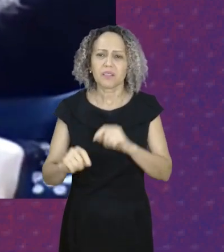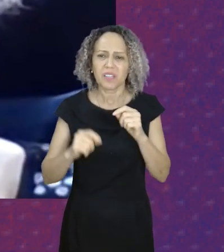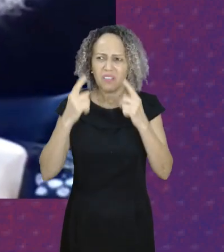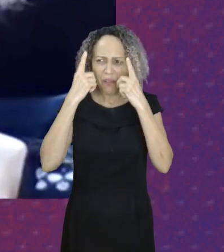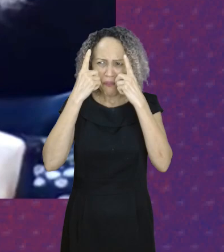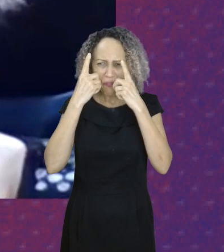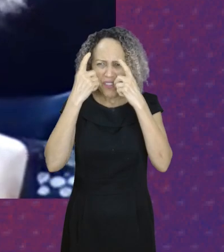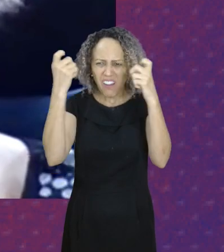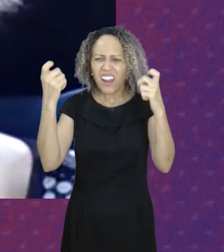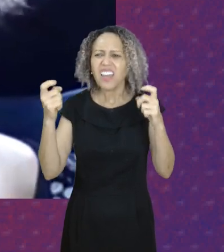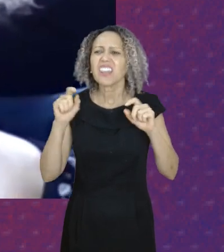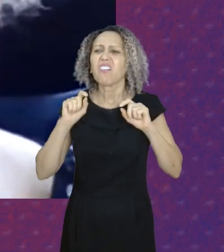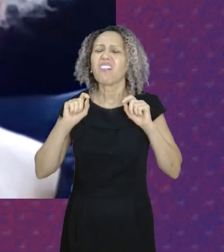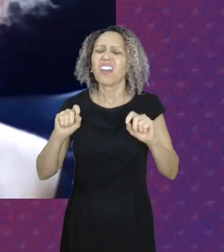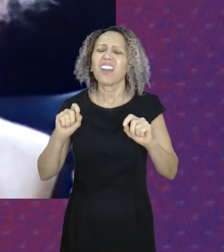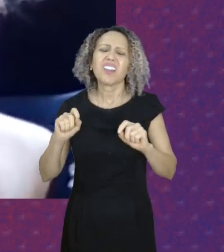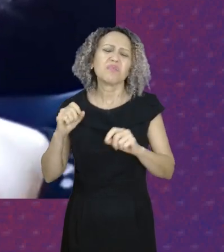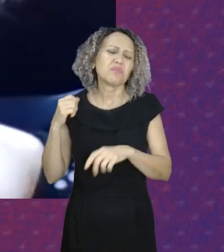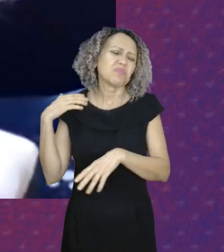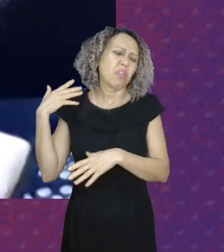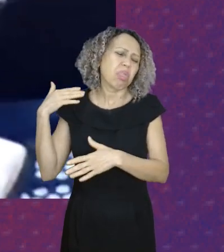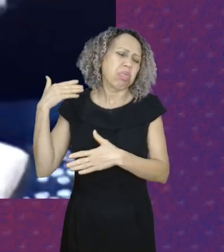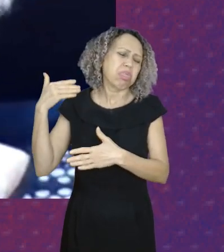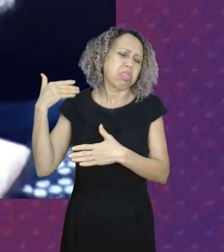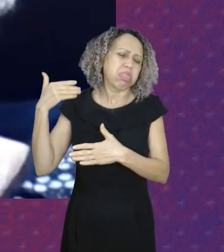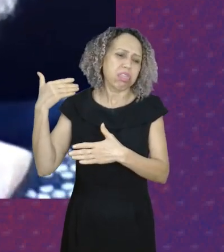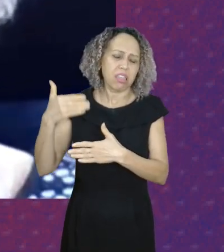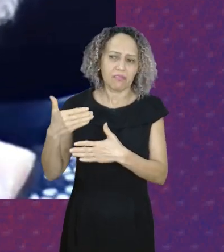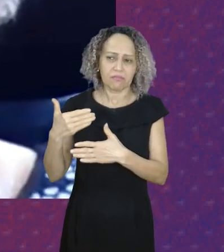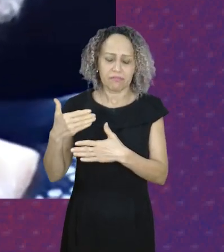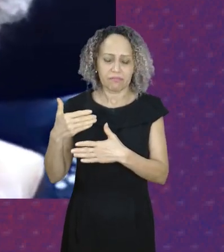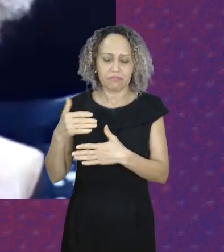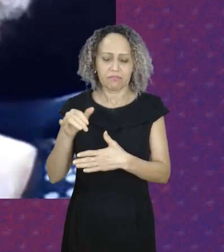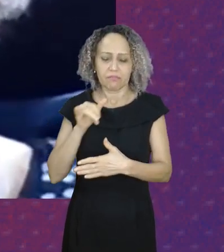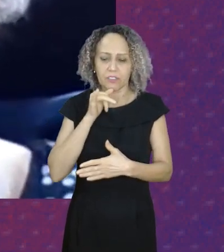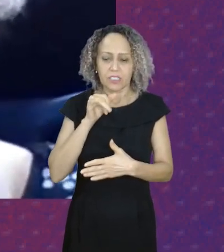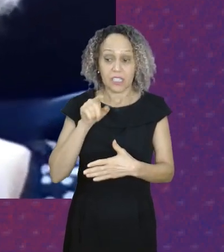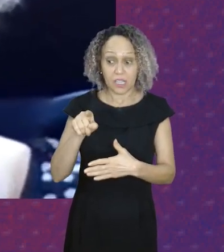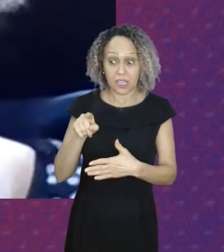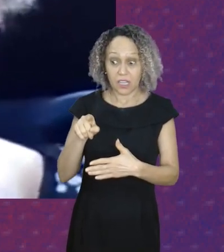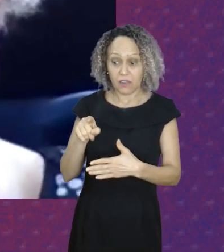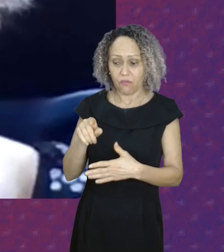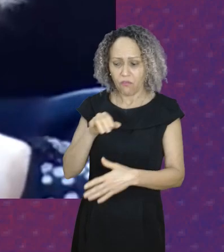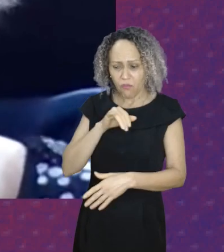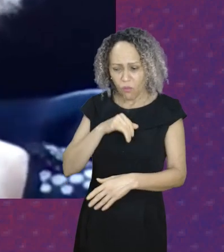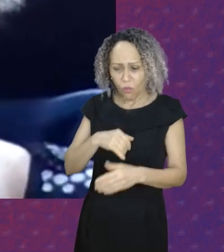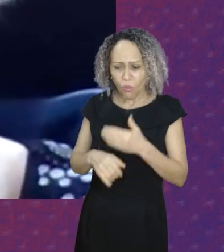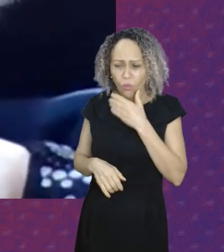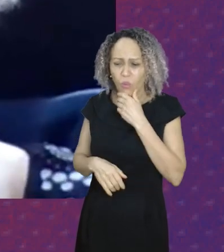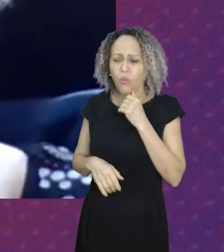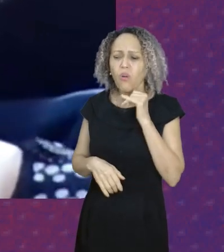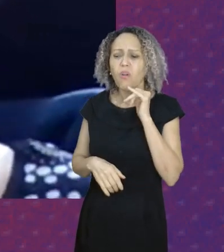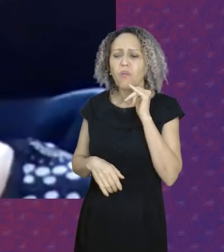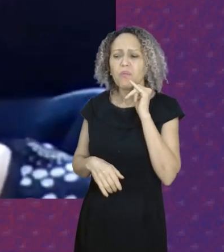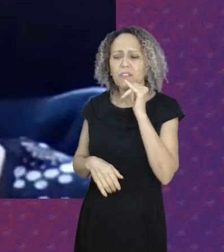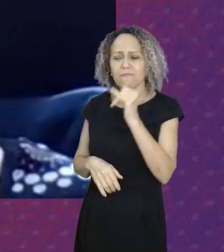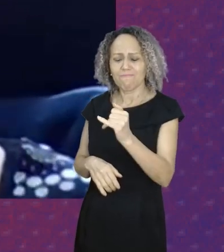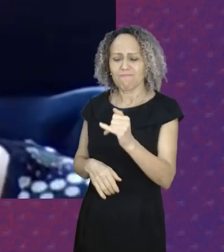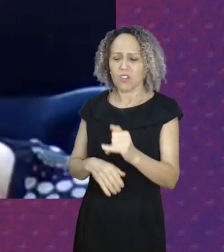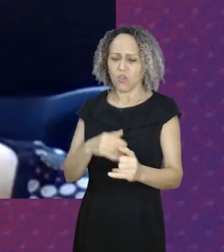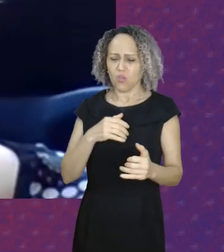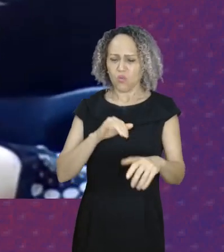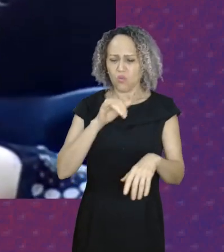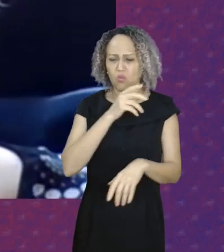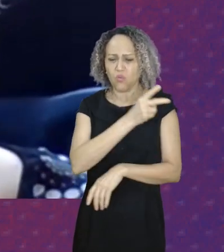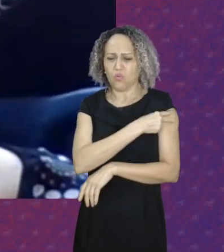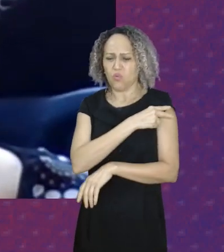violência secular que diz que se você não transar com o patrão, você será